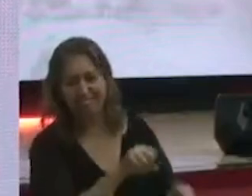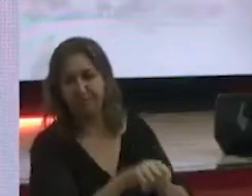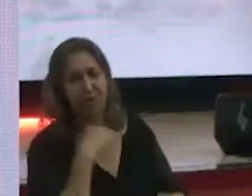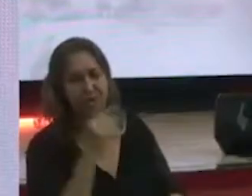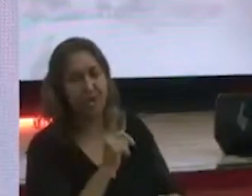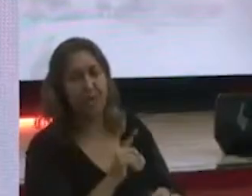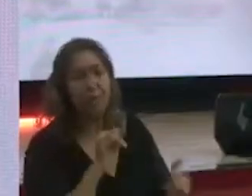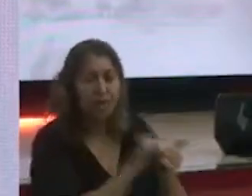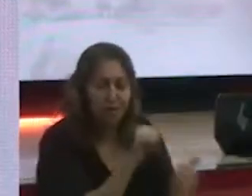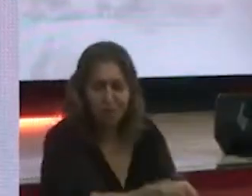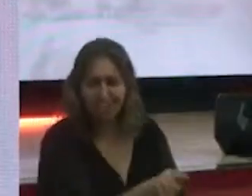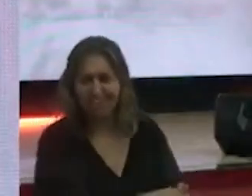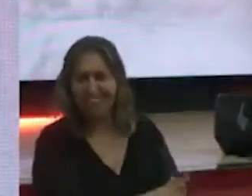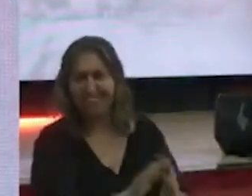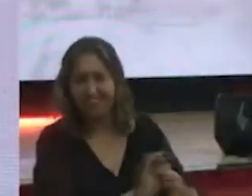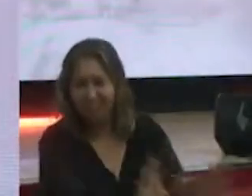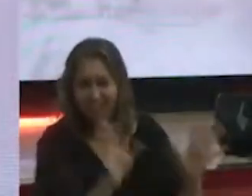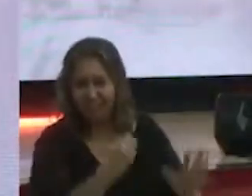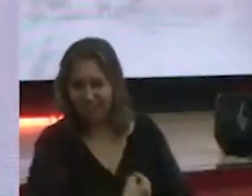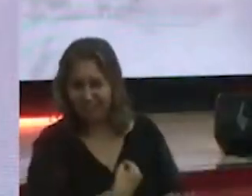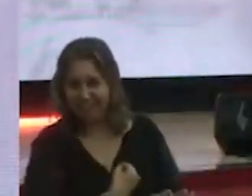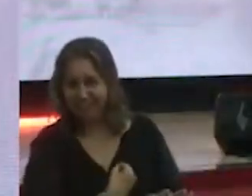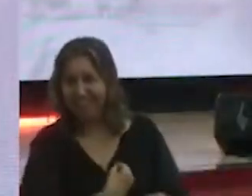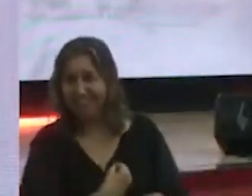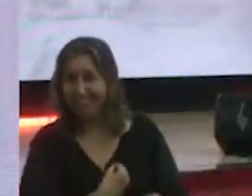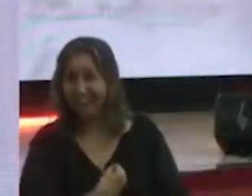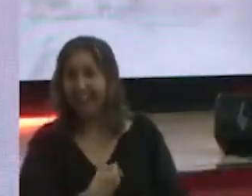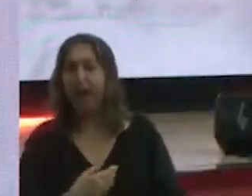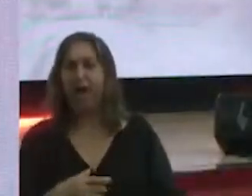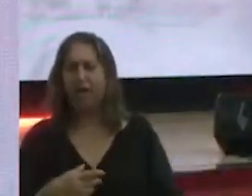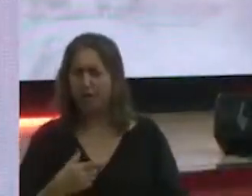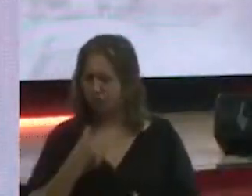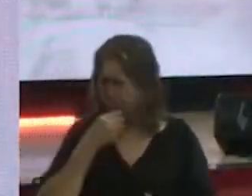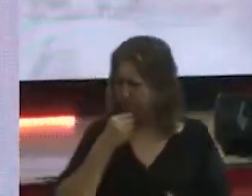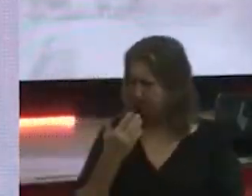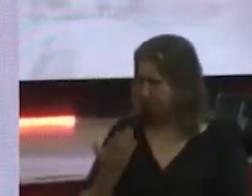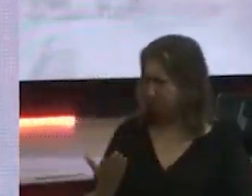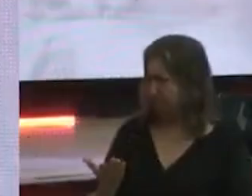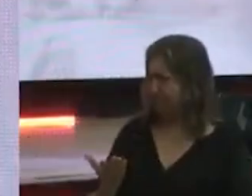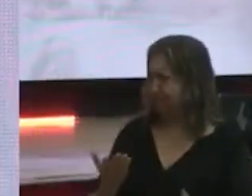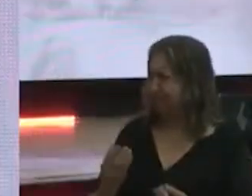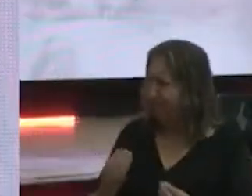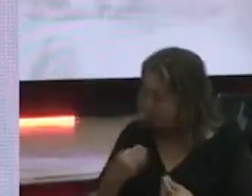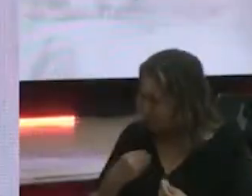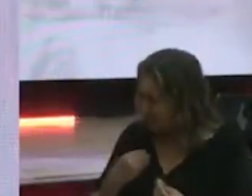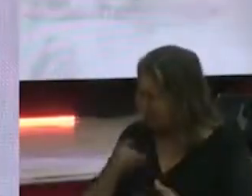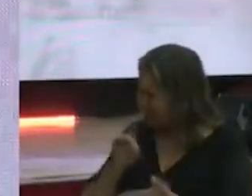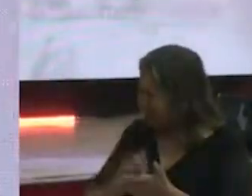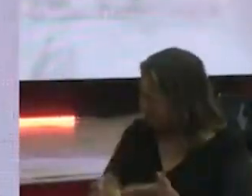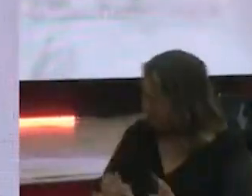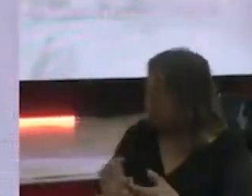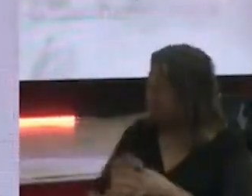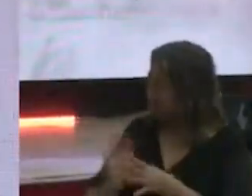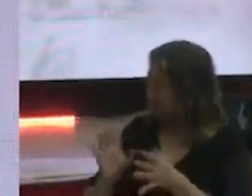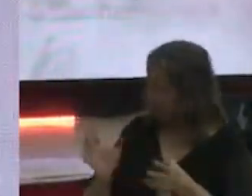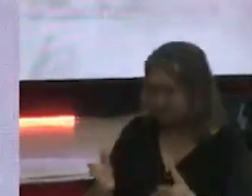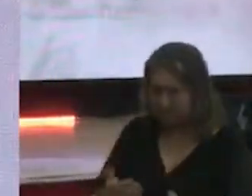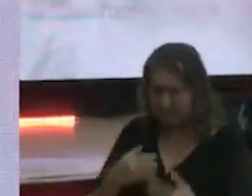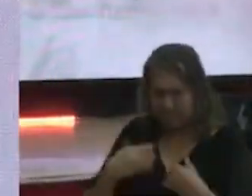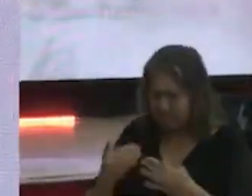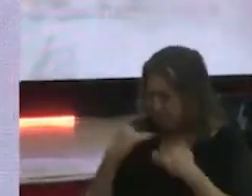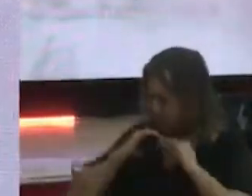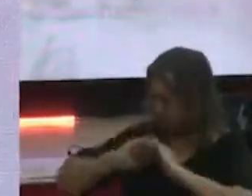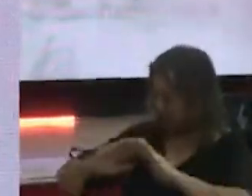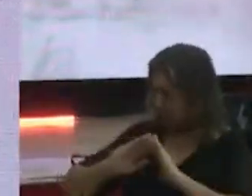perdão cura perdão restaura família que cultiva a intimidade com o